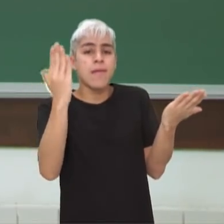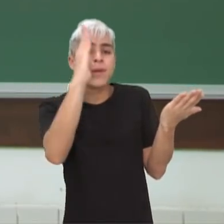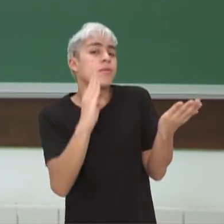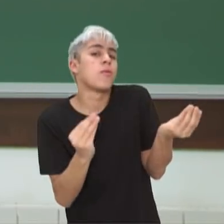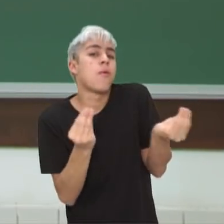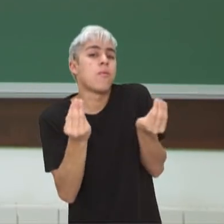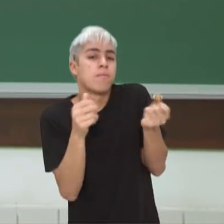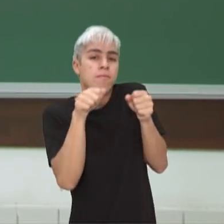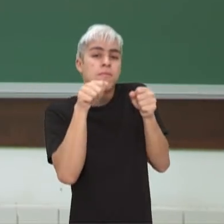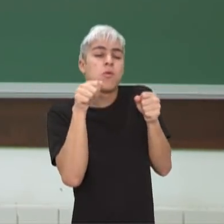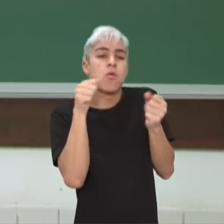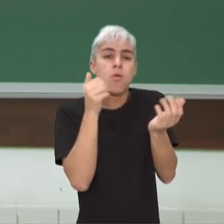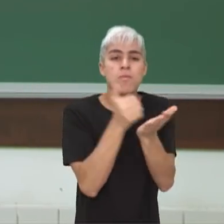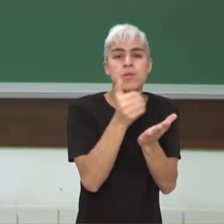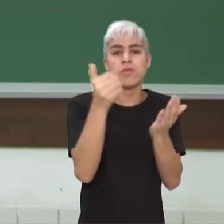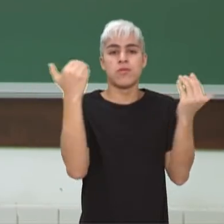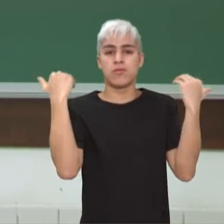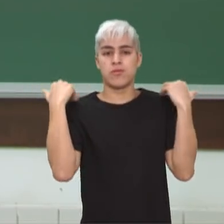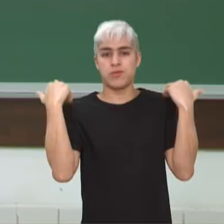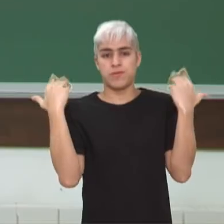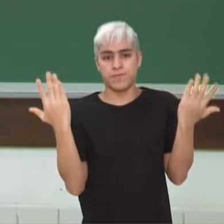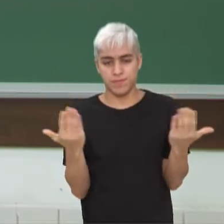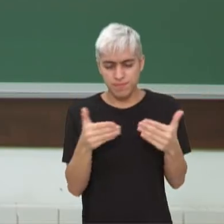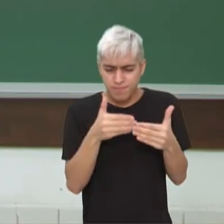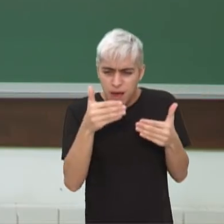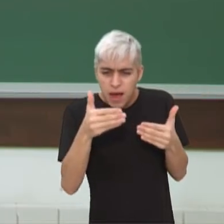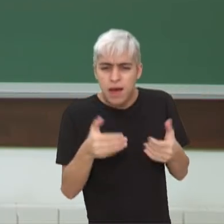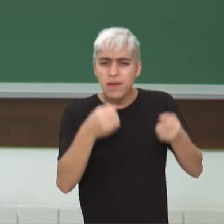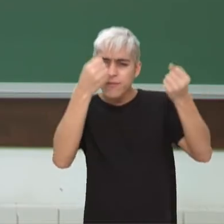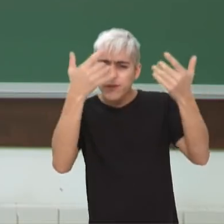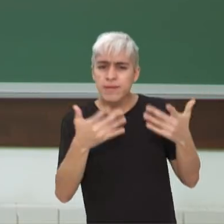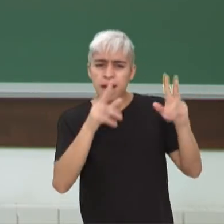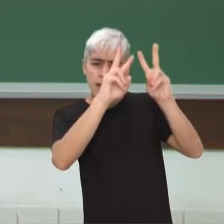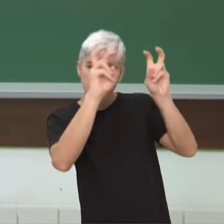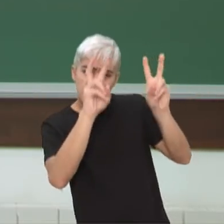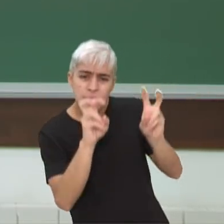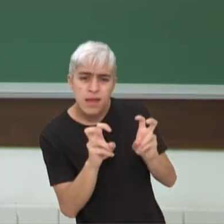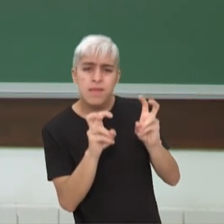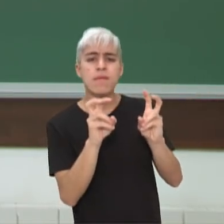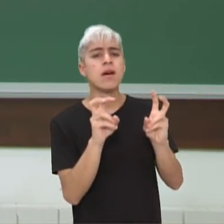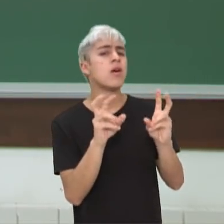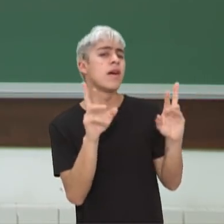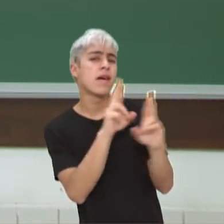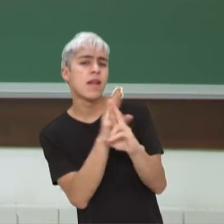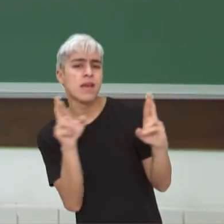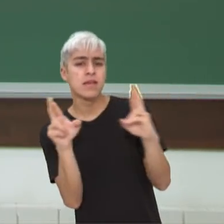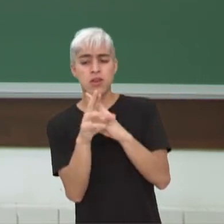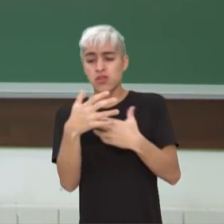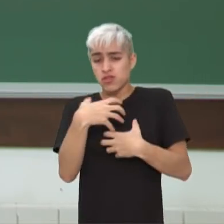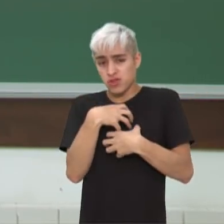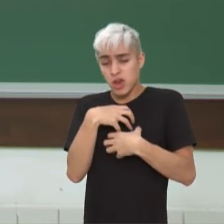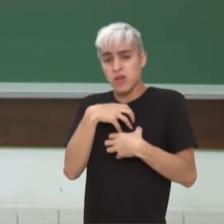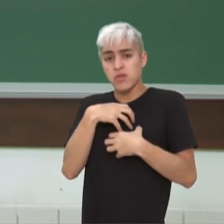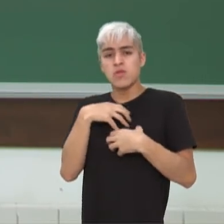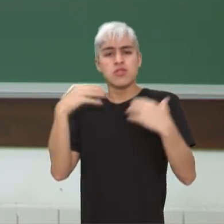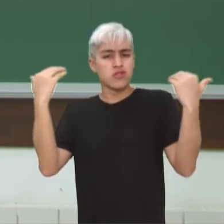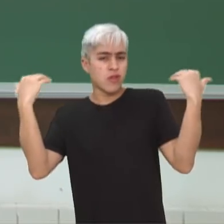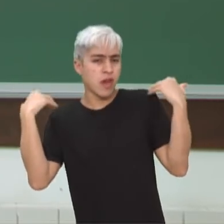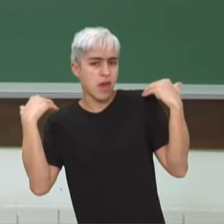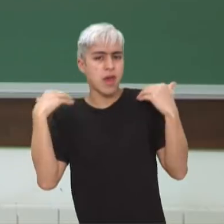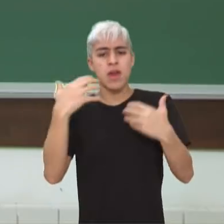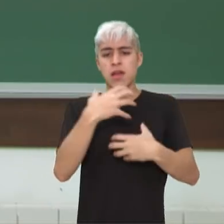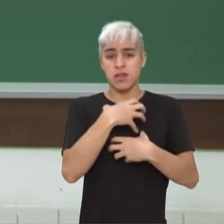Então, na sequência, abordamos temas relacionados ali às modalidades de ginástica, falamos sobre as